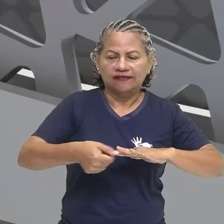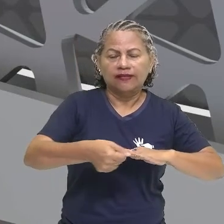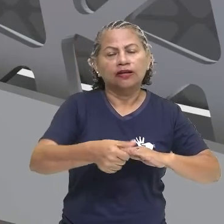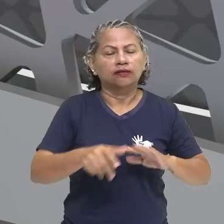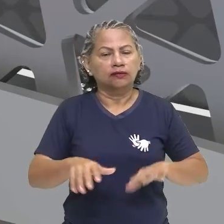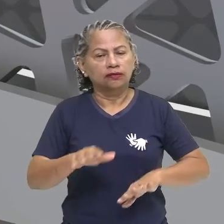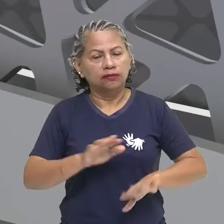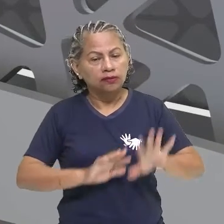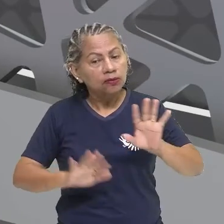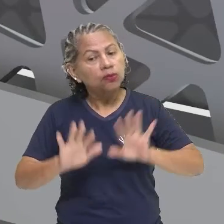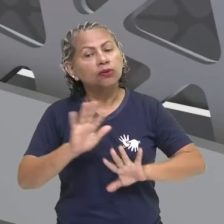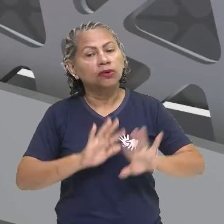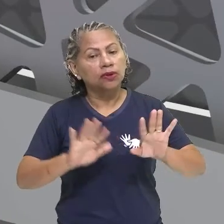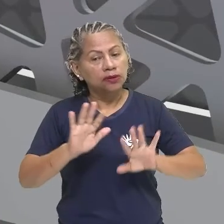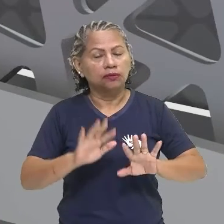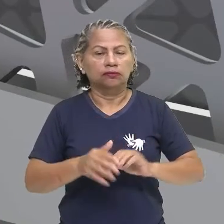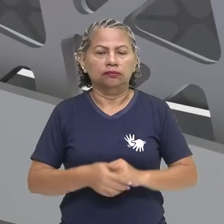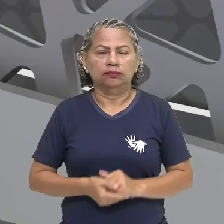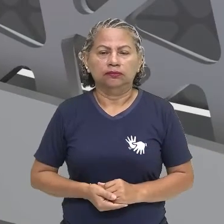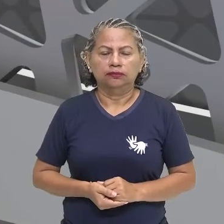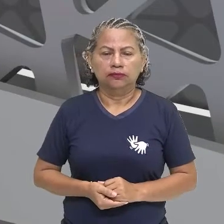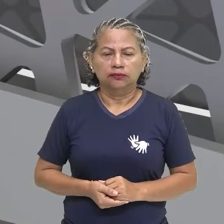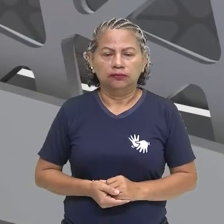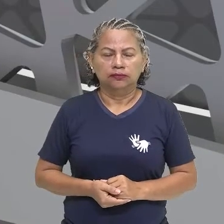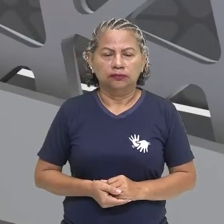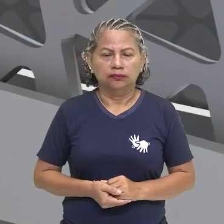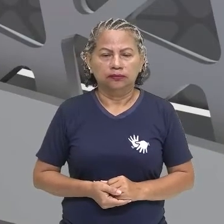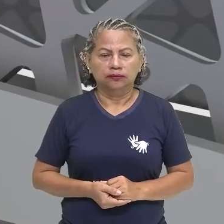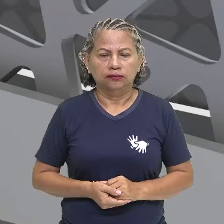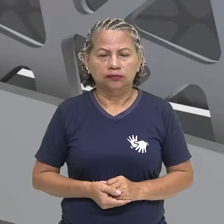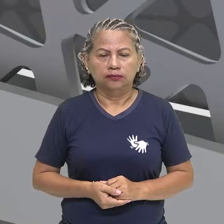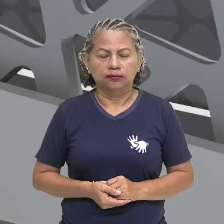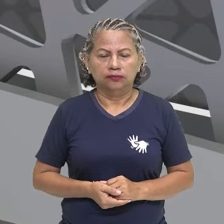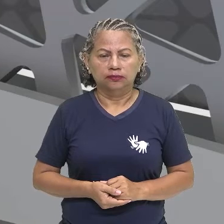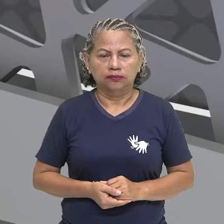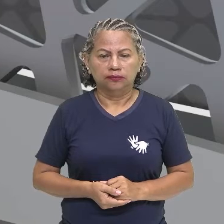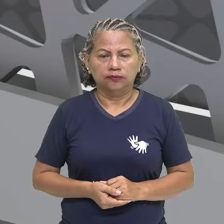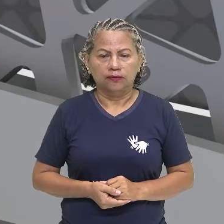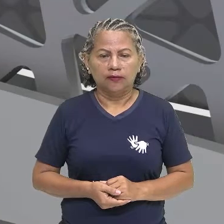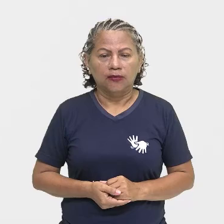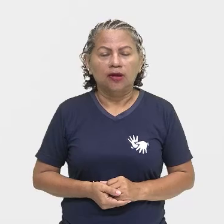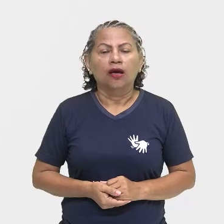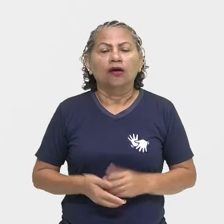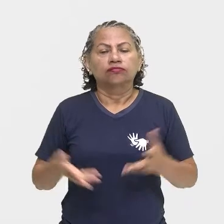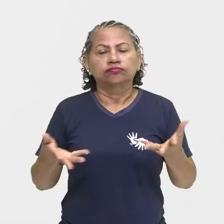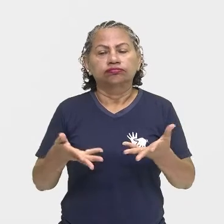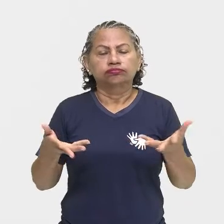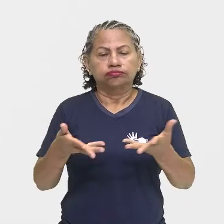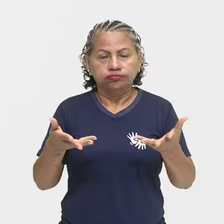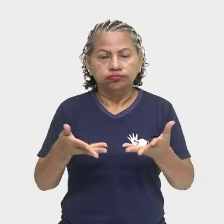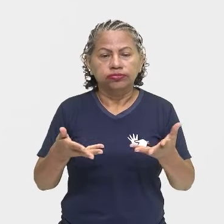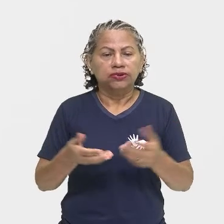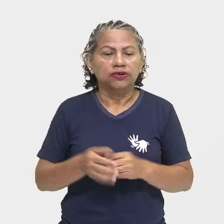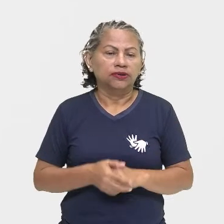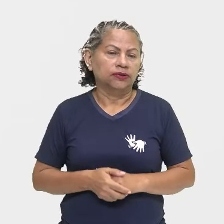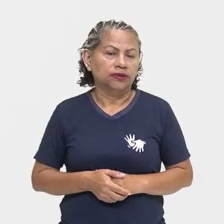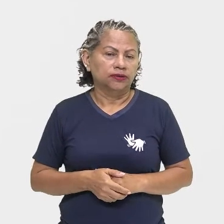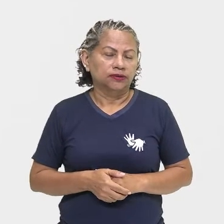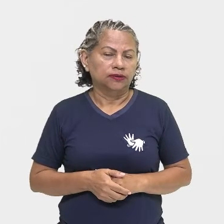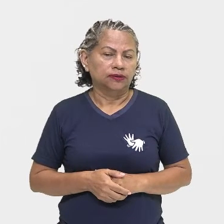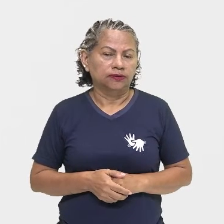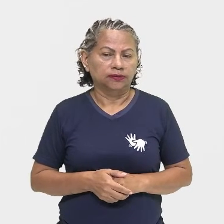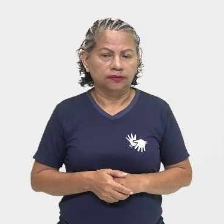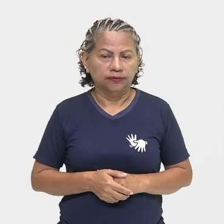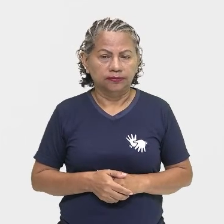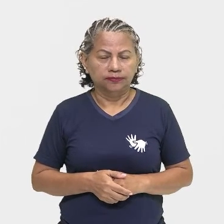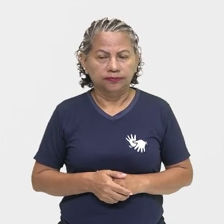tomar esse tipo de atitude. Polêmica em torno das restrições digitais. Há